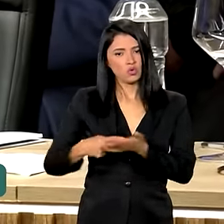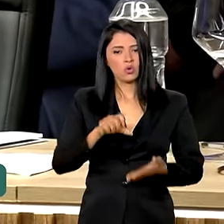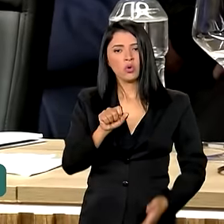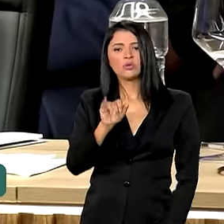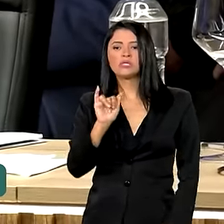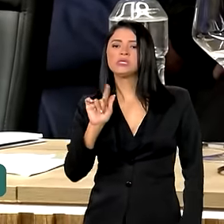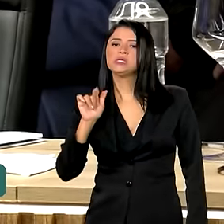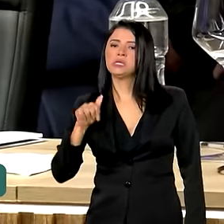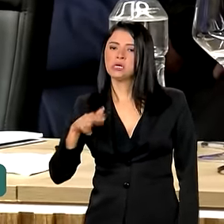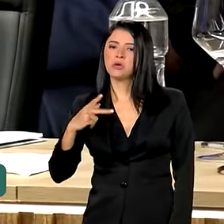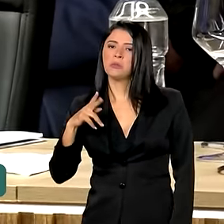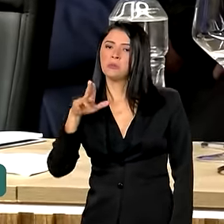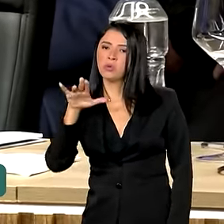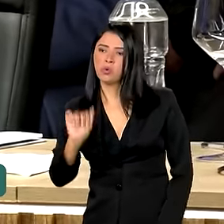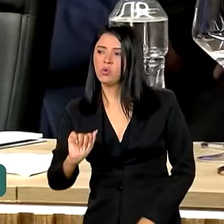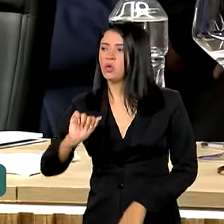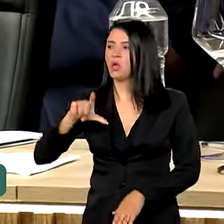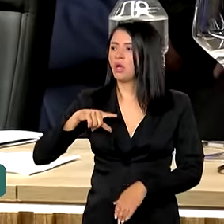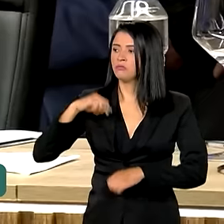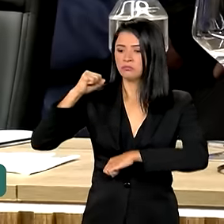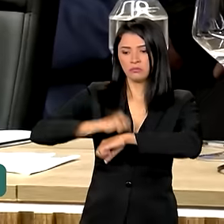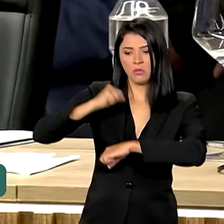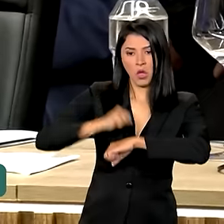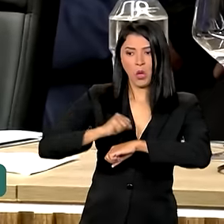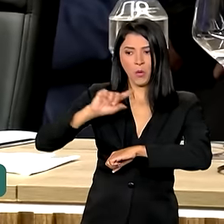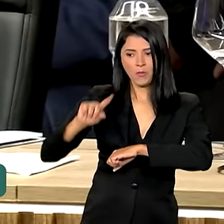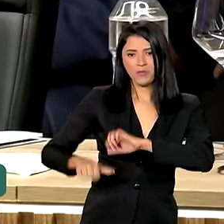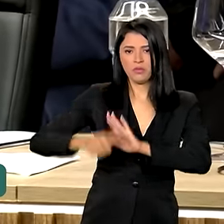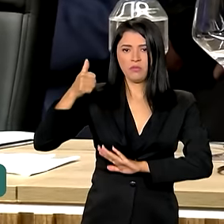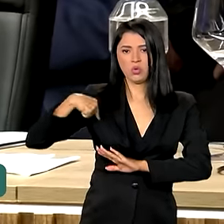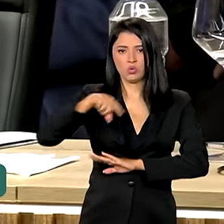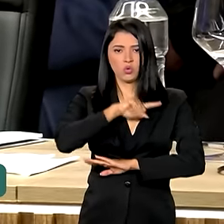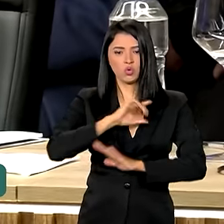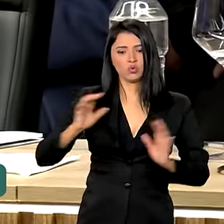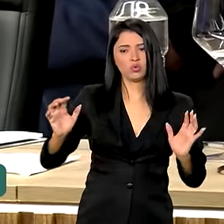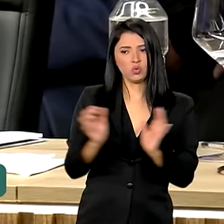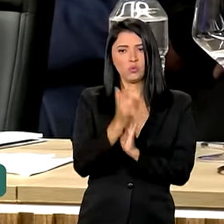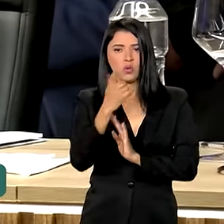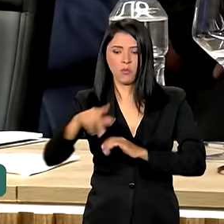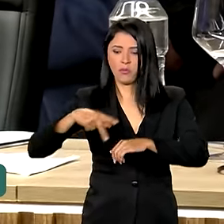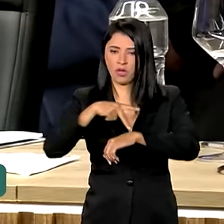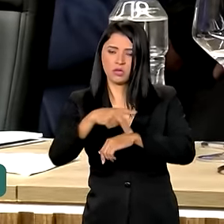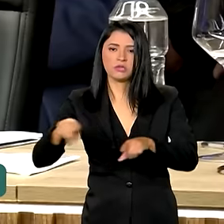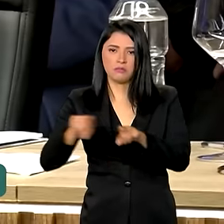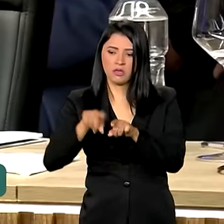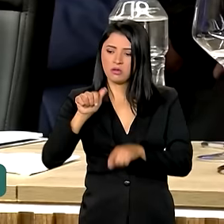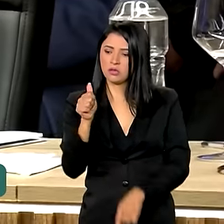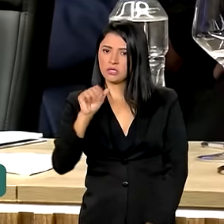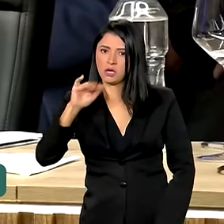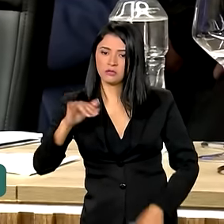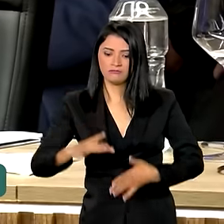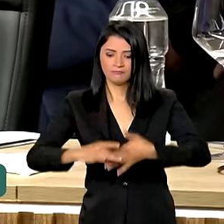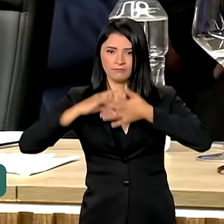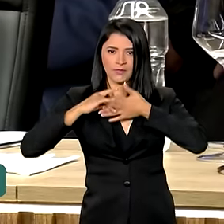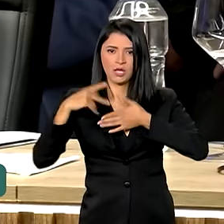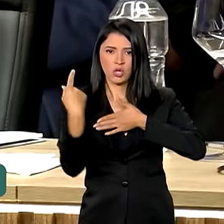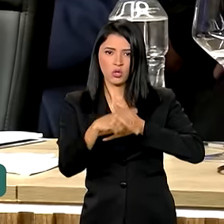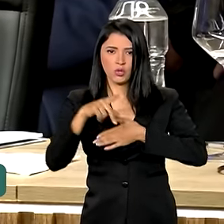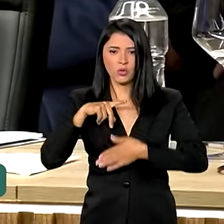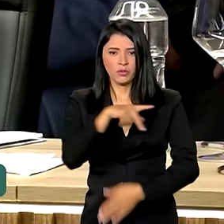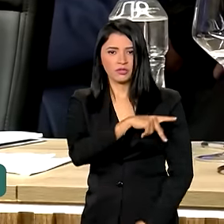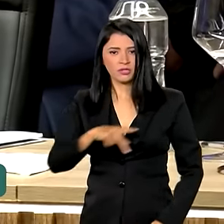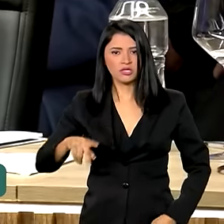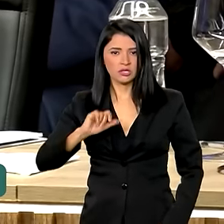Singapura, o primeiro entre o nosso bloco e um país asiático. Sob a liderança do presidente Santiago Penha,